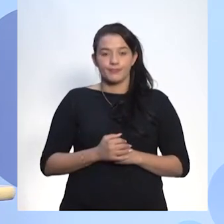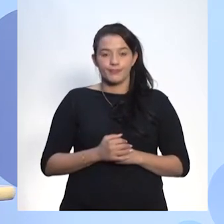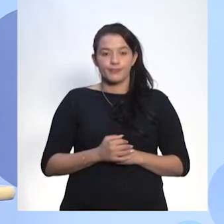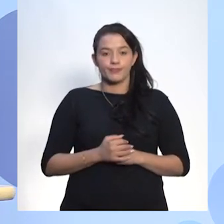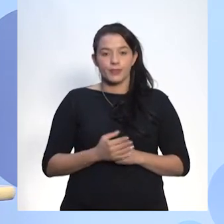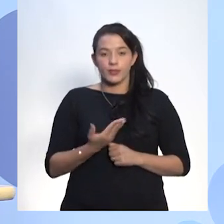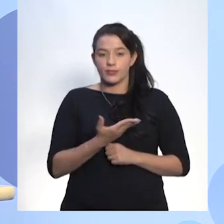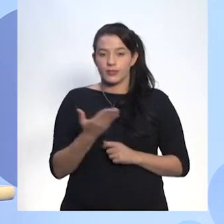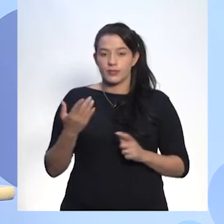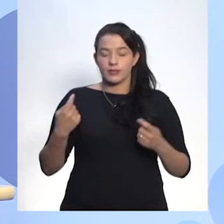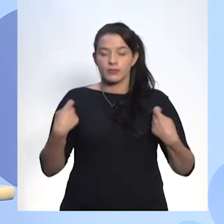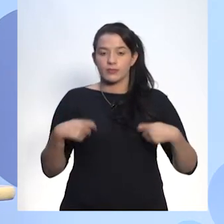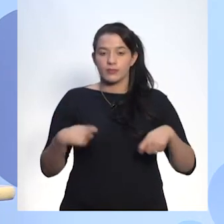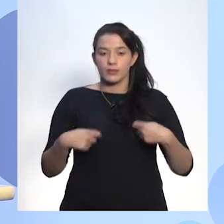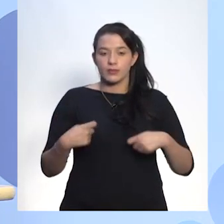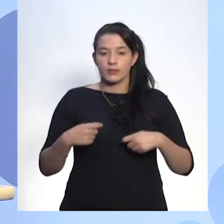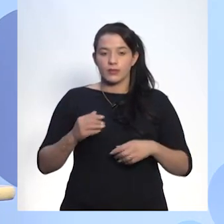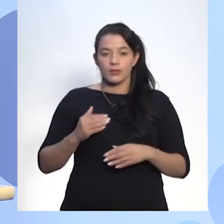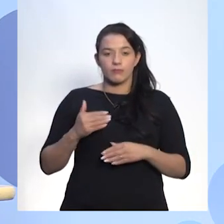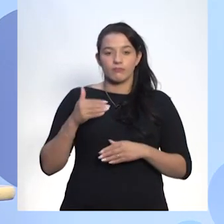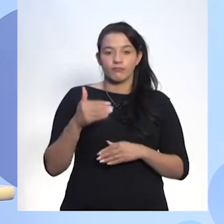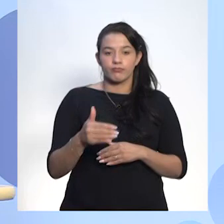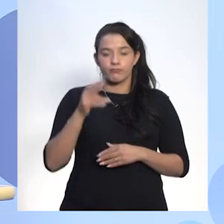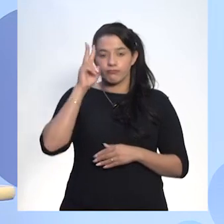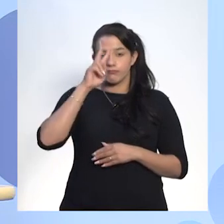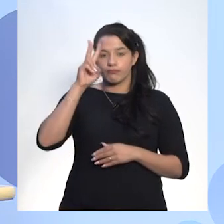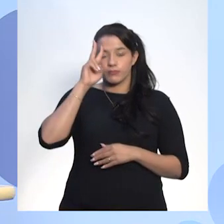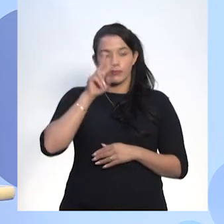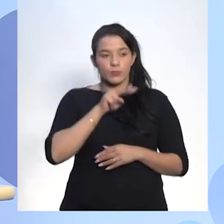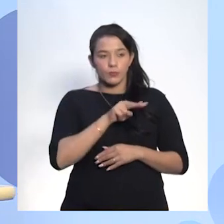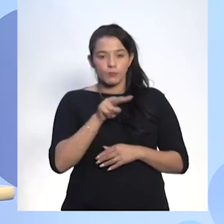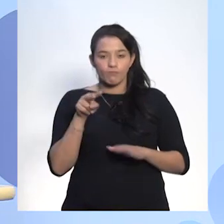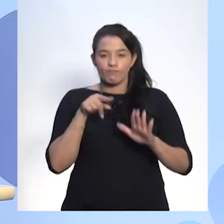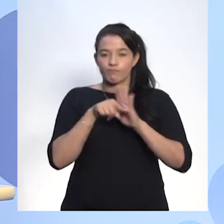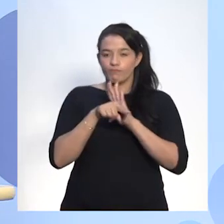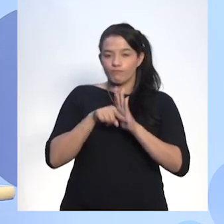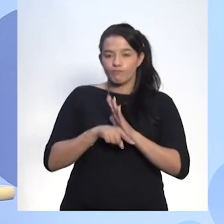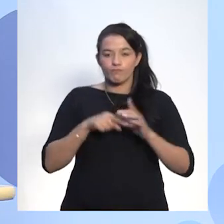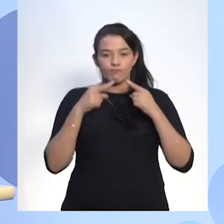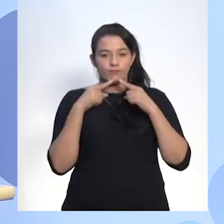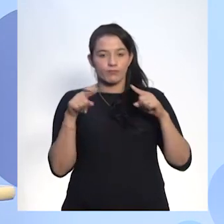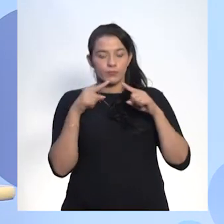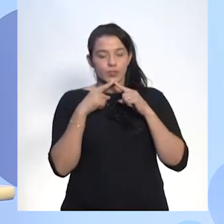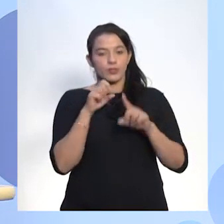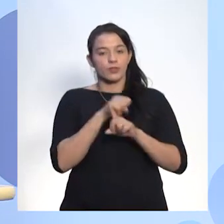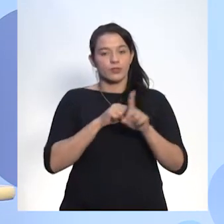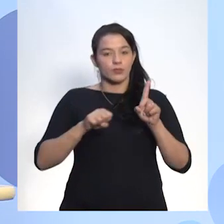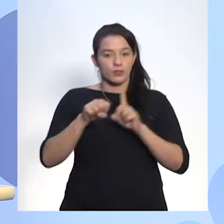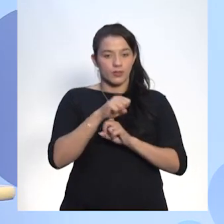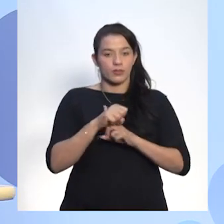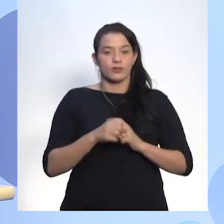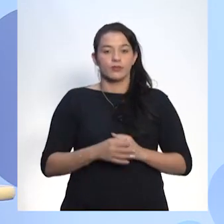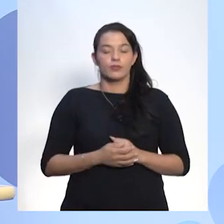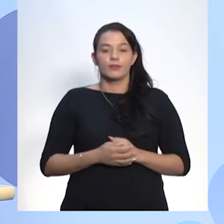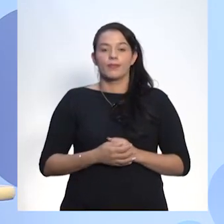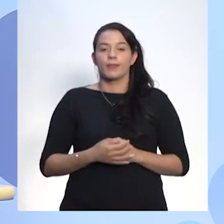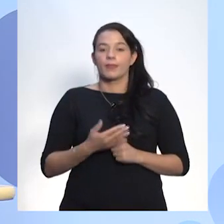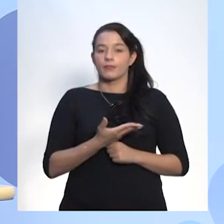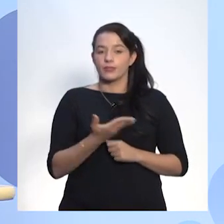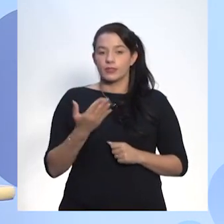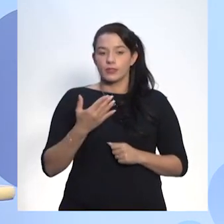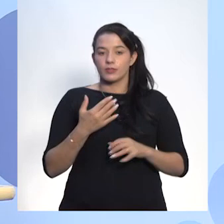E você precisa ter atitude historiadora e olhar crítico sobre a sociedade. A partir do momento em que